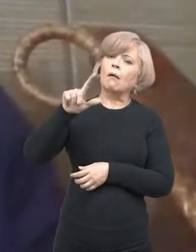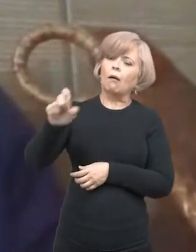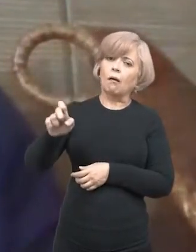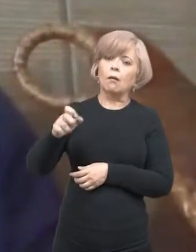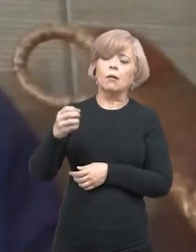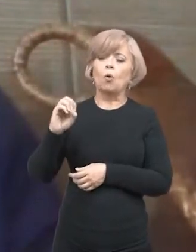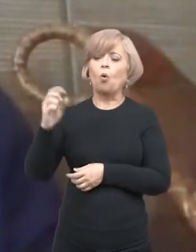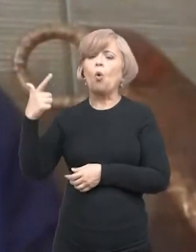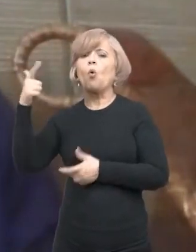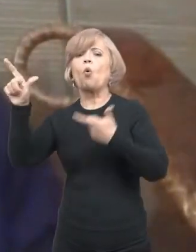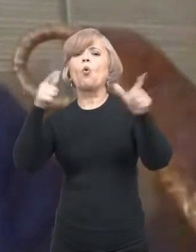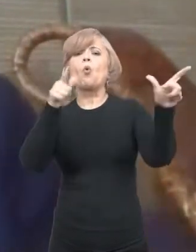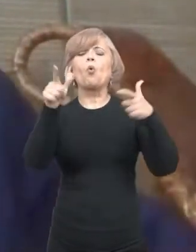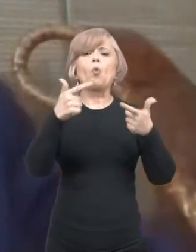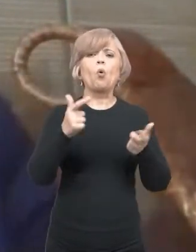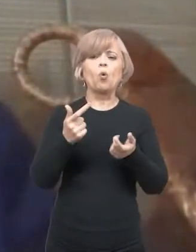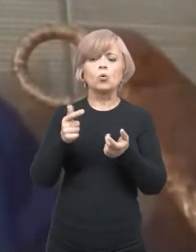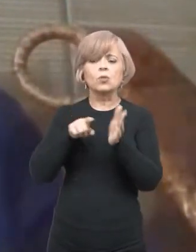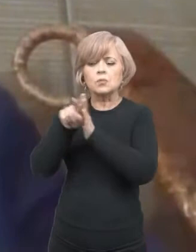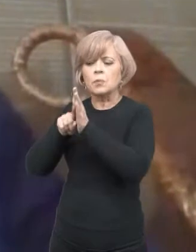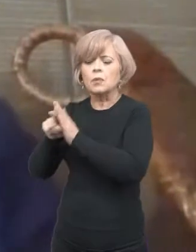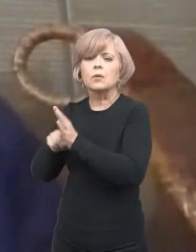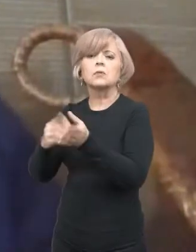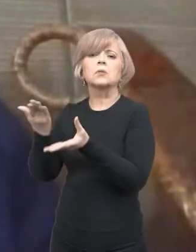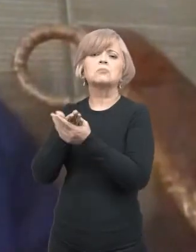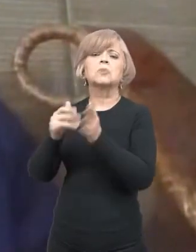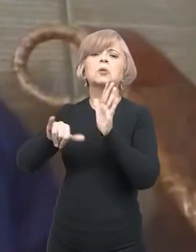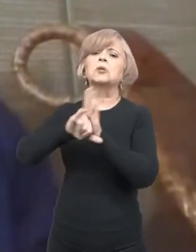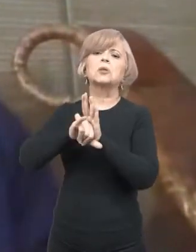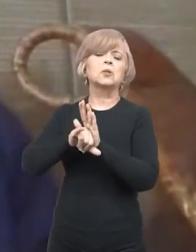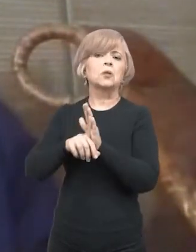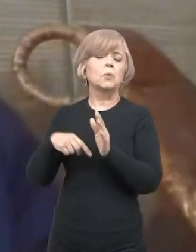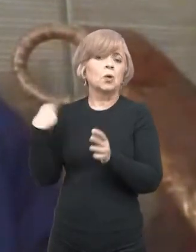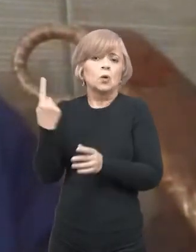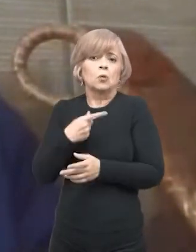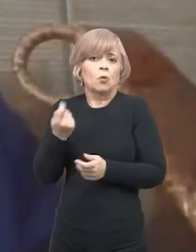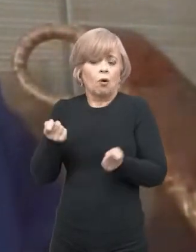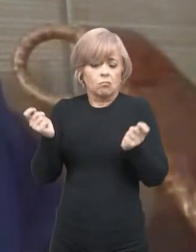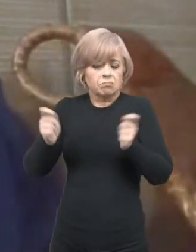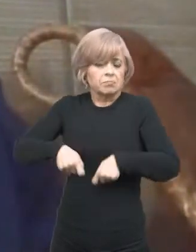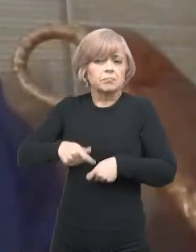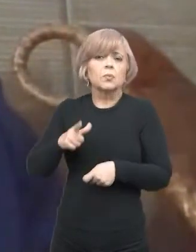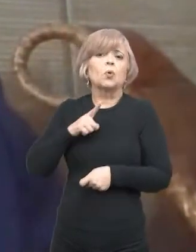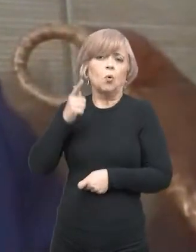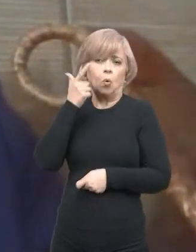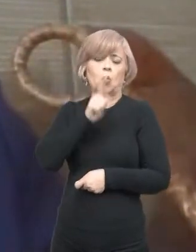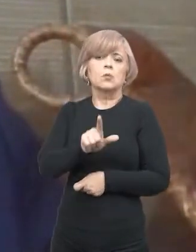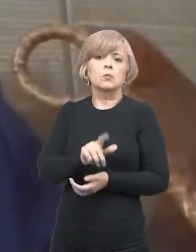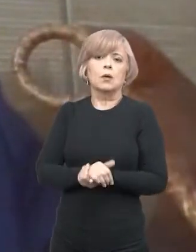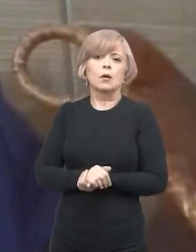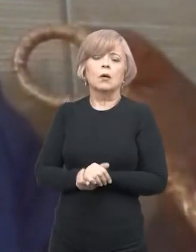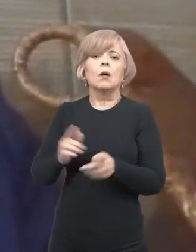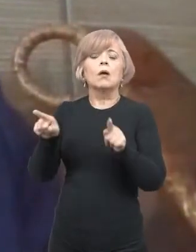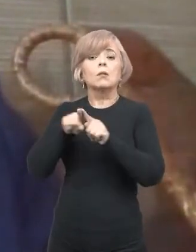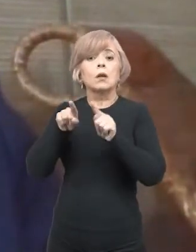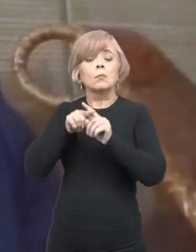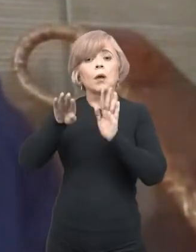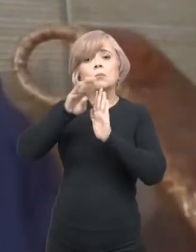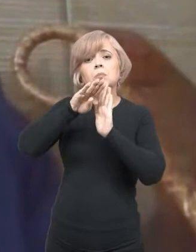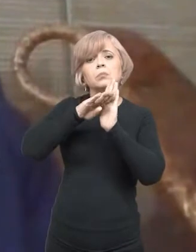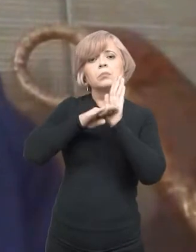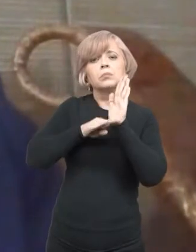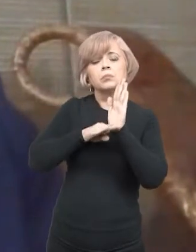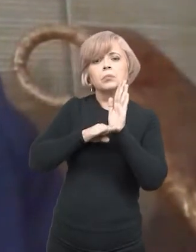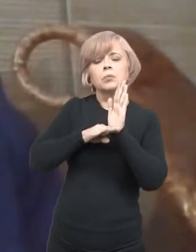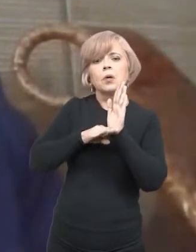já analisados pelo Superior Tribunal de Justiça. E a pauta seguida pelo Superior Tribunal de Justiça